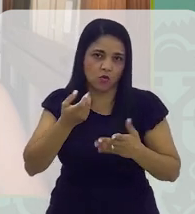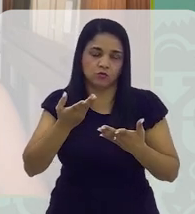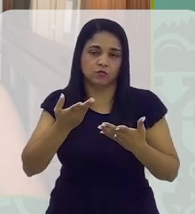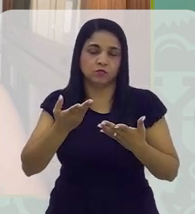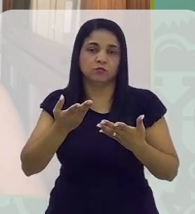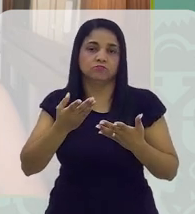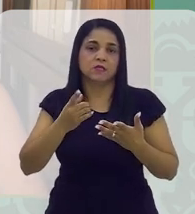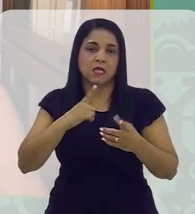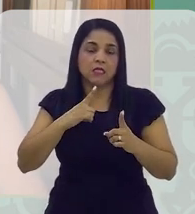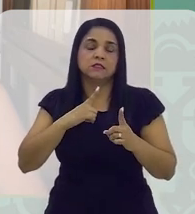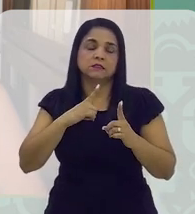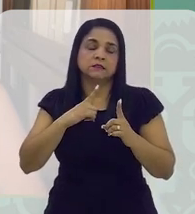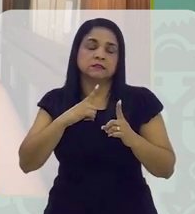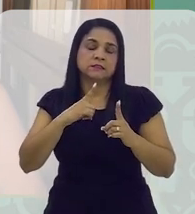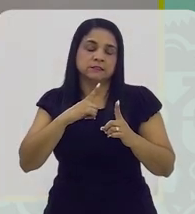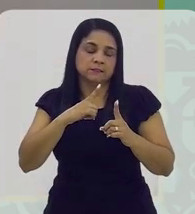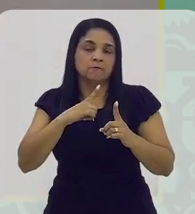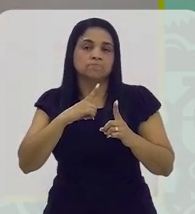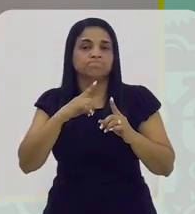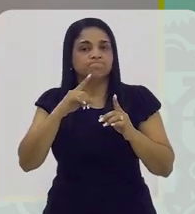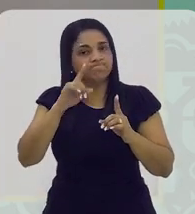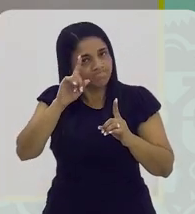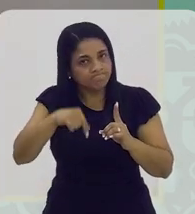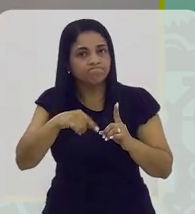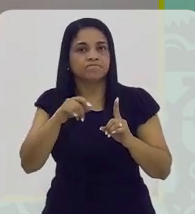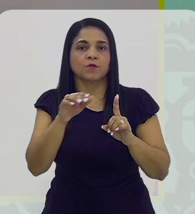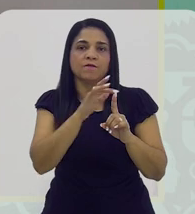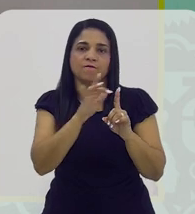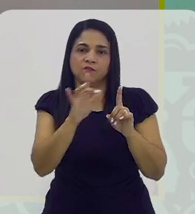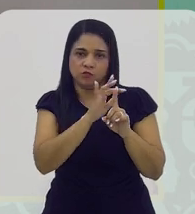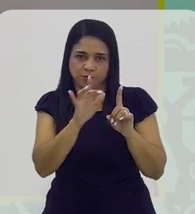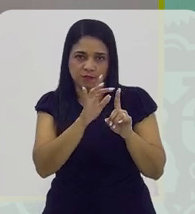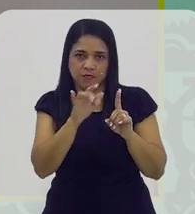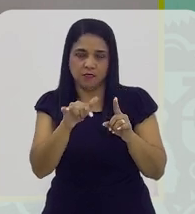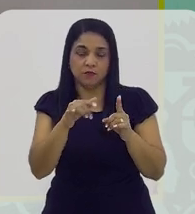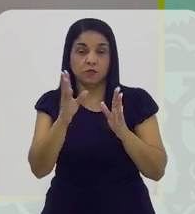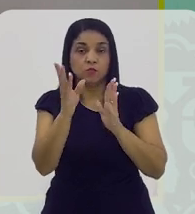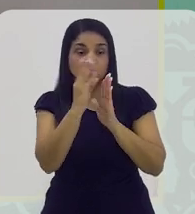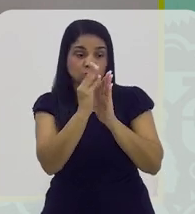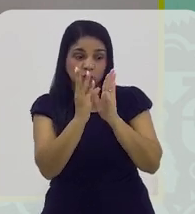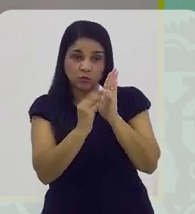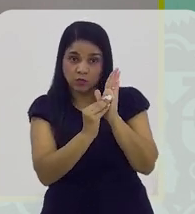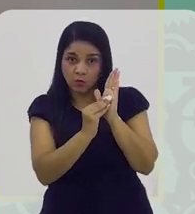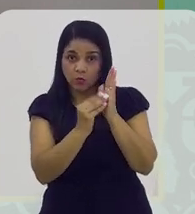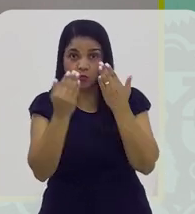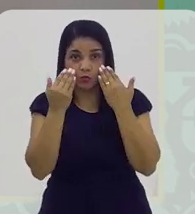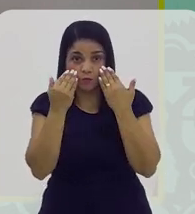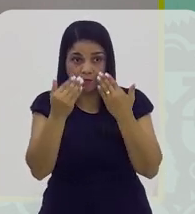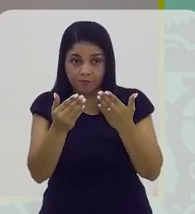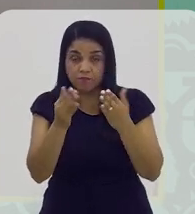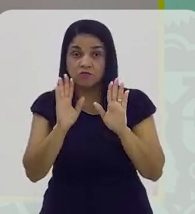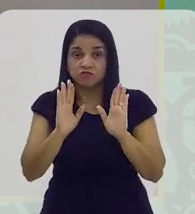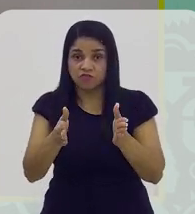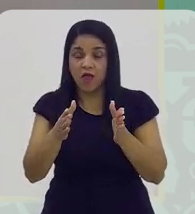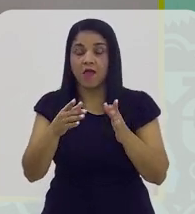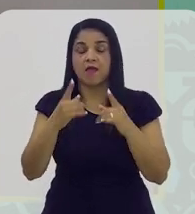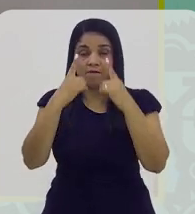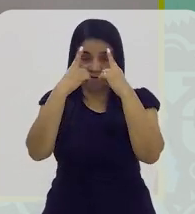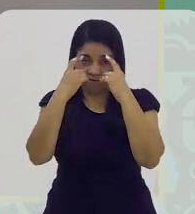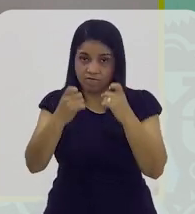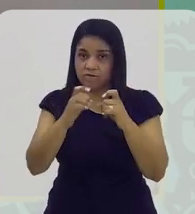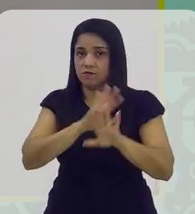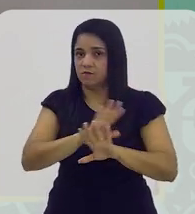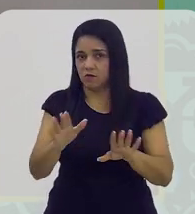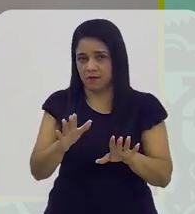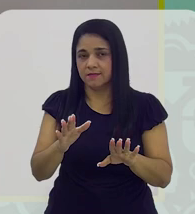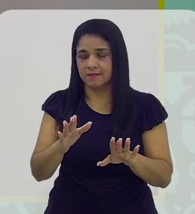vitimizados em algum ponto. A própria exposição a esse tipo de conteúdo extremo já